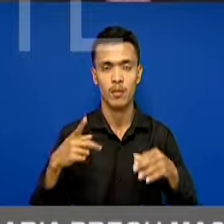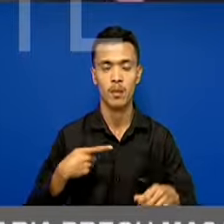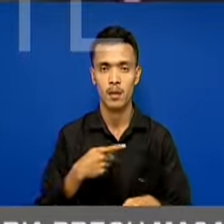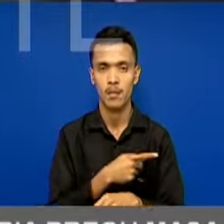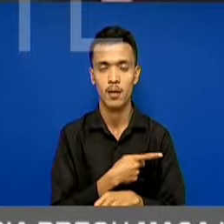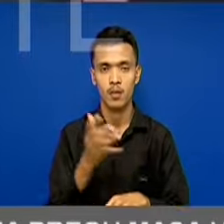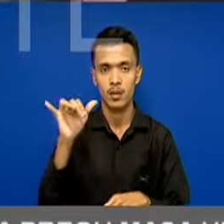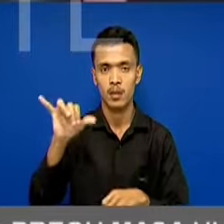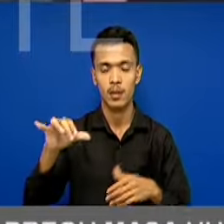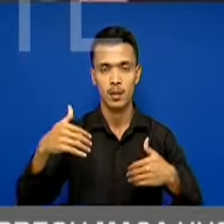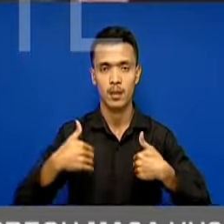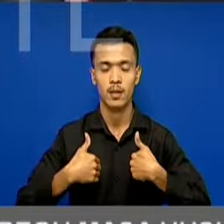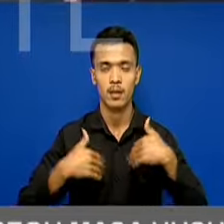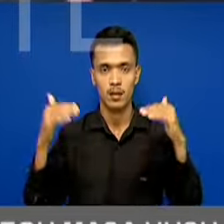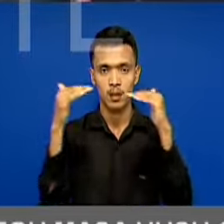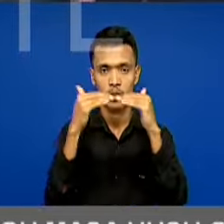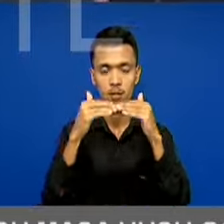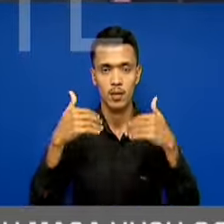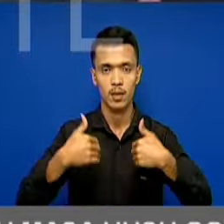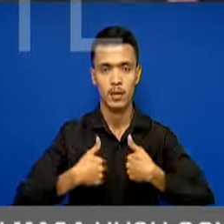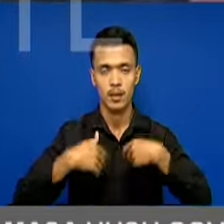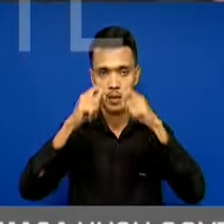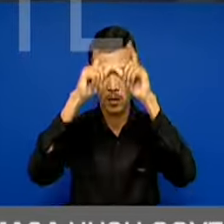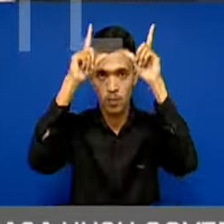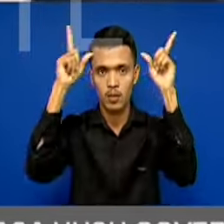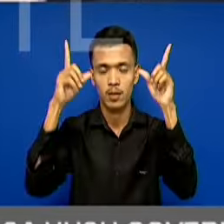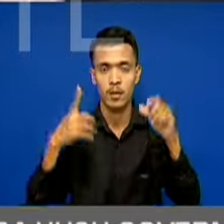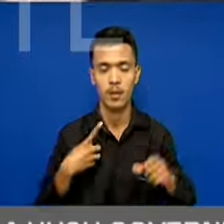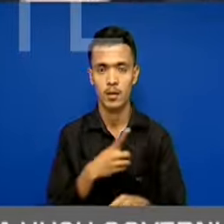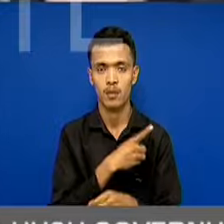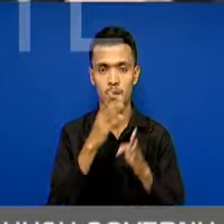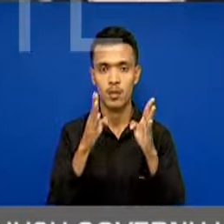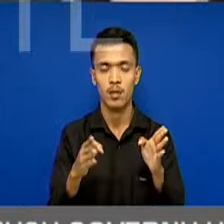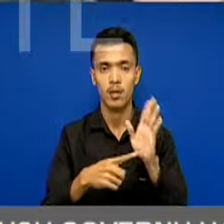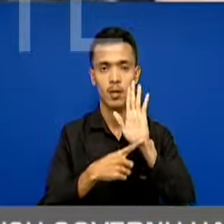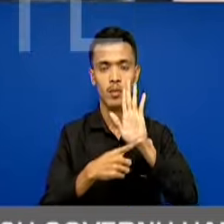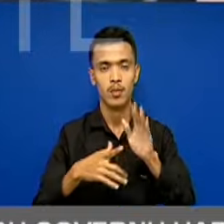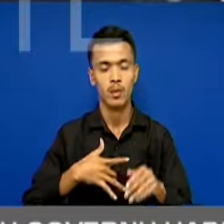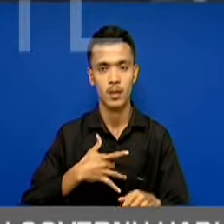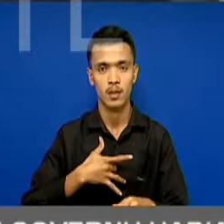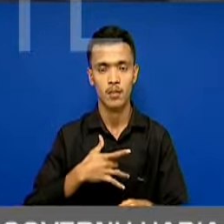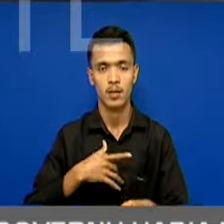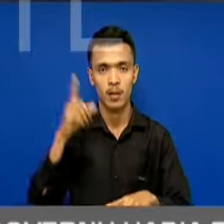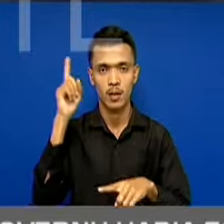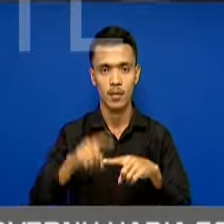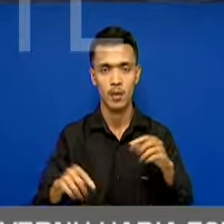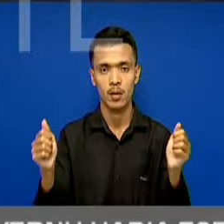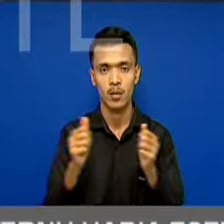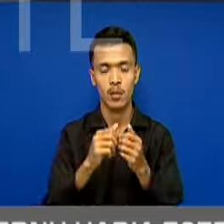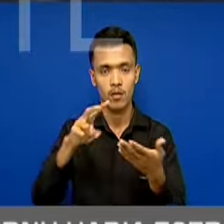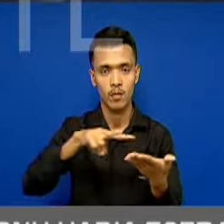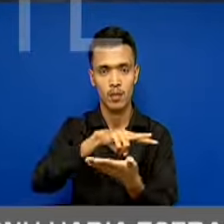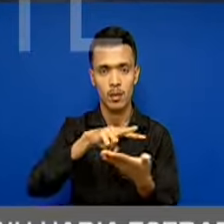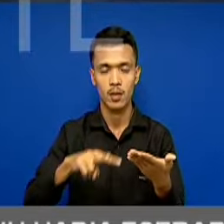sessão plenária. Mas que no Neia Timor-Leste, deputado Cira, ato expressa sentimento ruma, labelejo violência